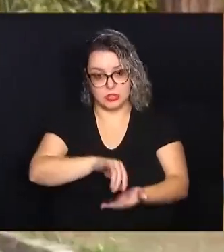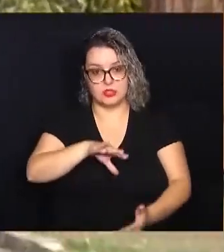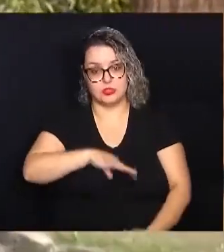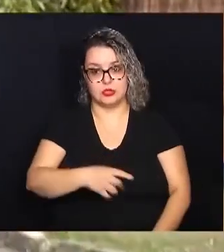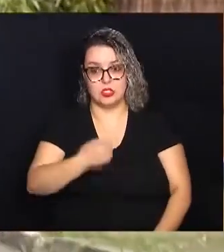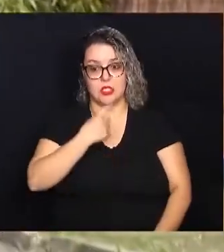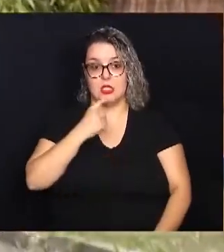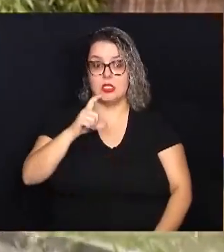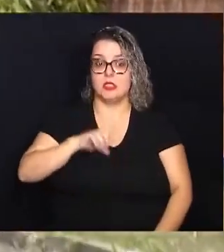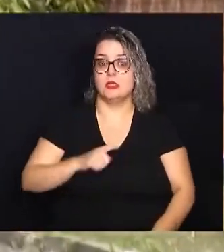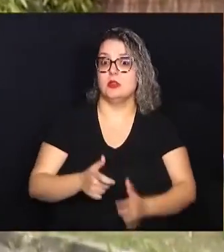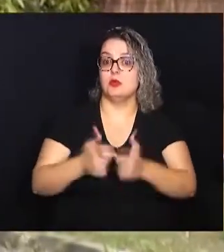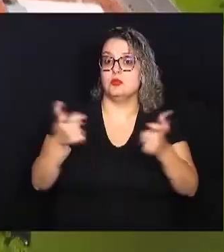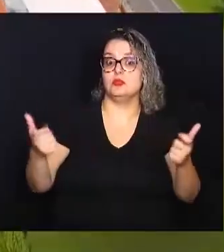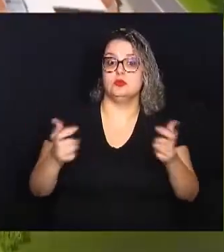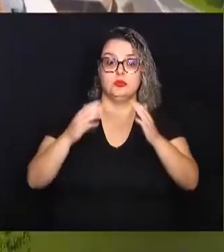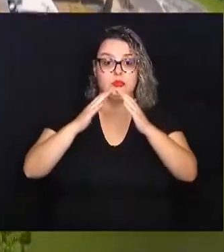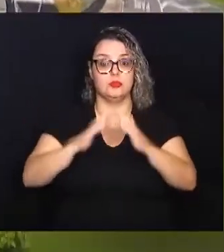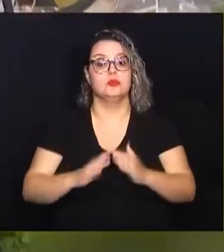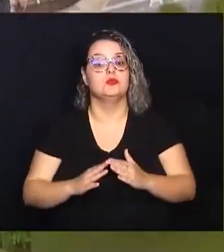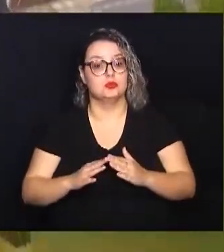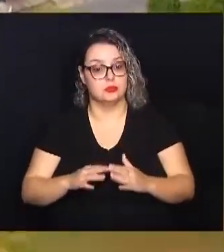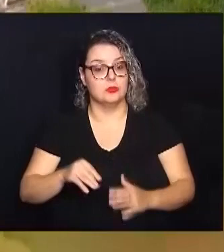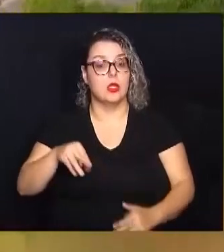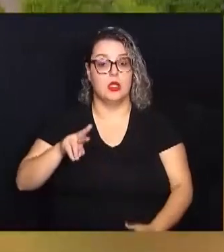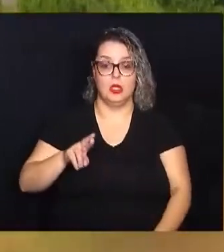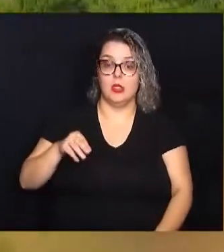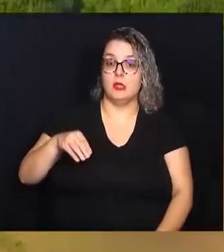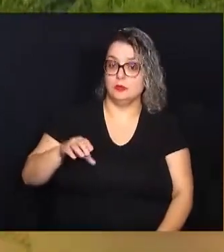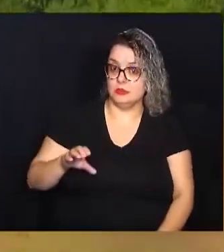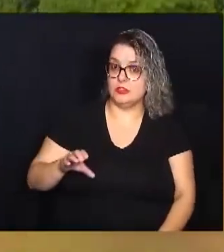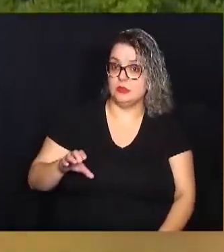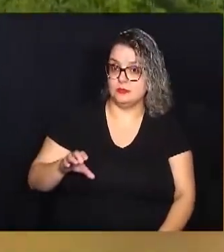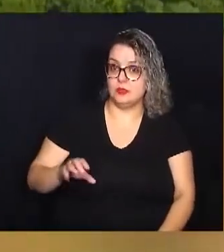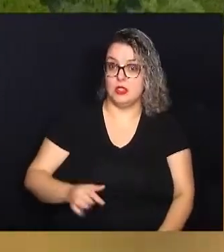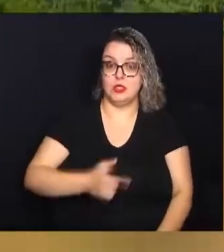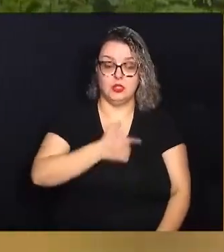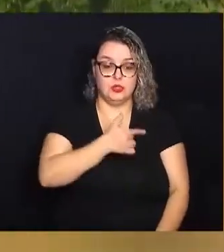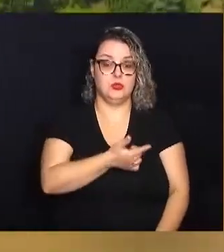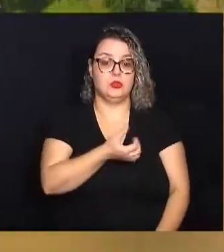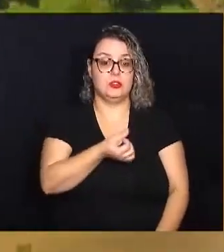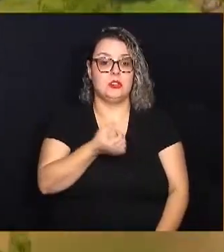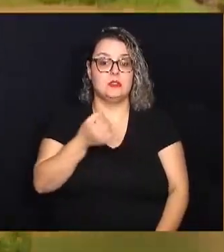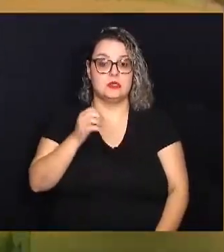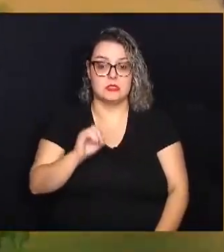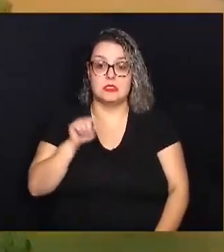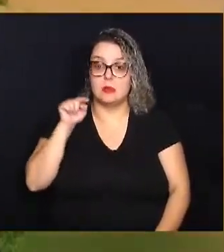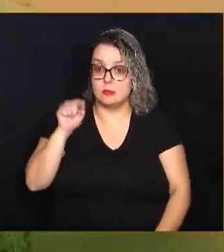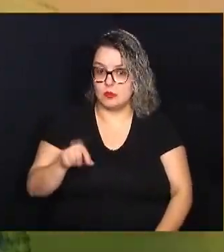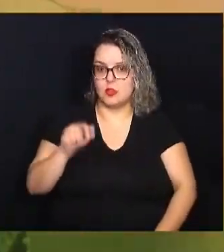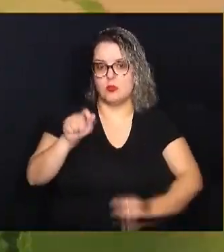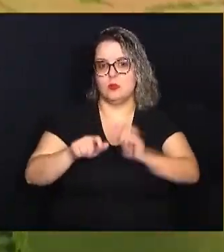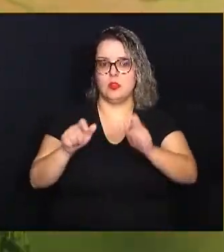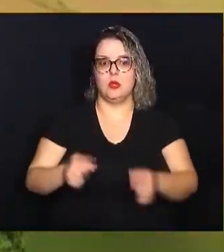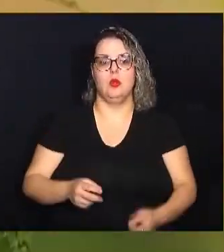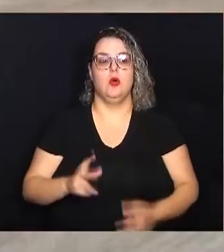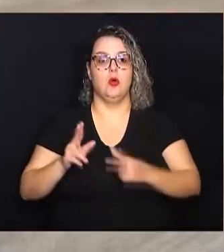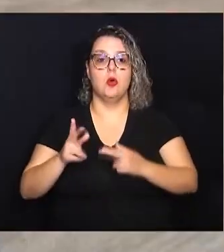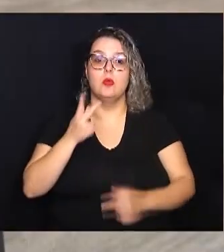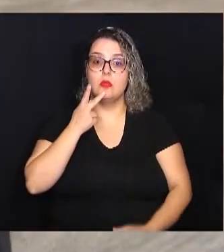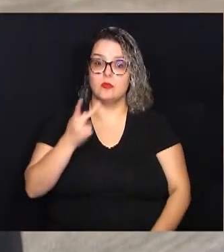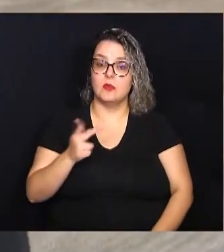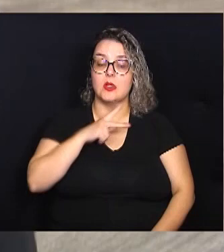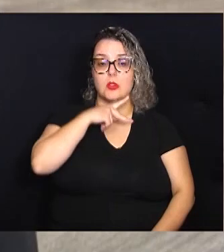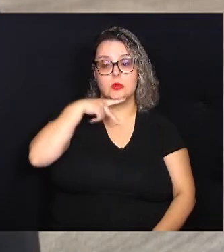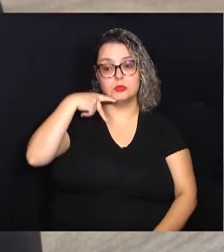possui o maior número de habitantes da metrópole, cerca de 260 mil pessoas. Como destaca Hermínio Monteiro,